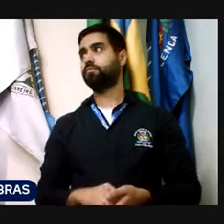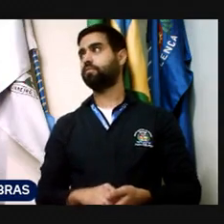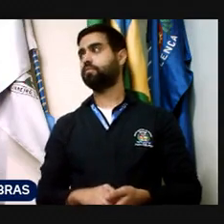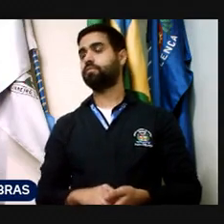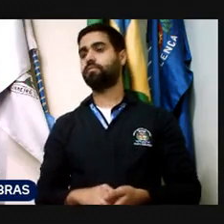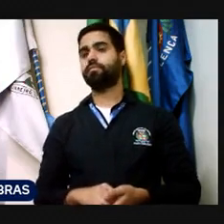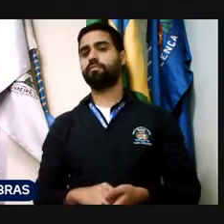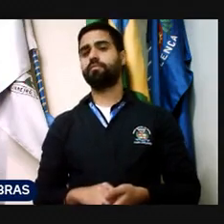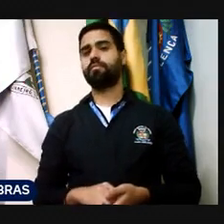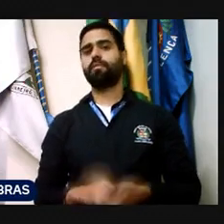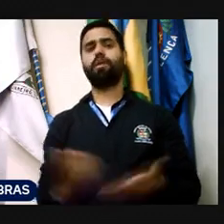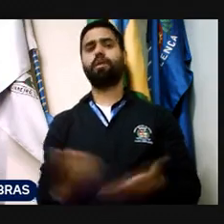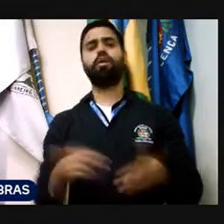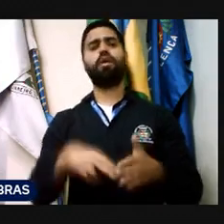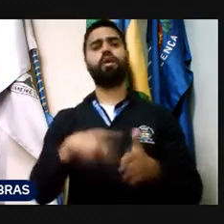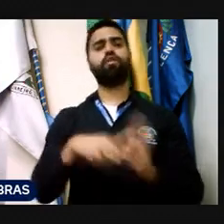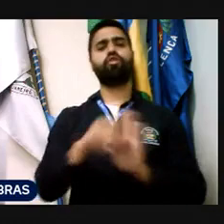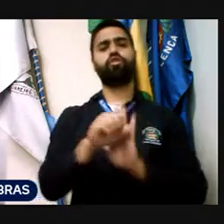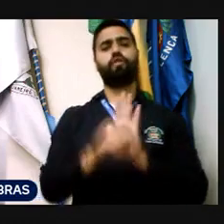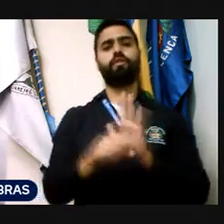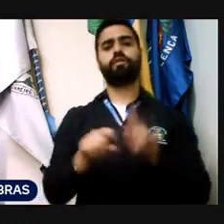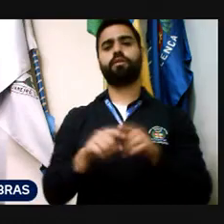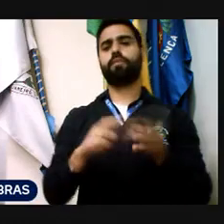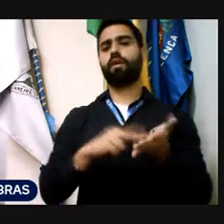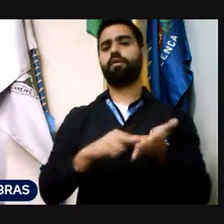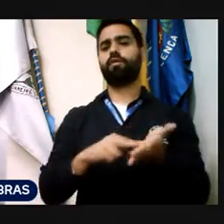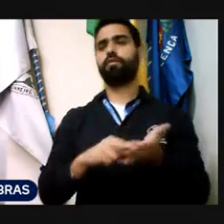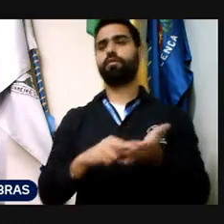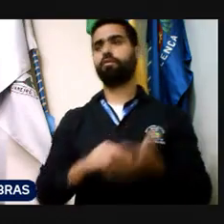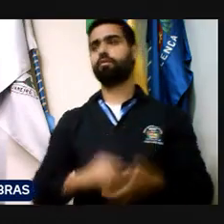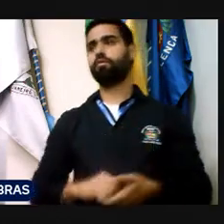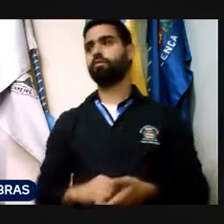Leitura dos ofícios de correspondência.